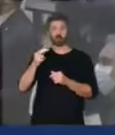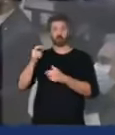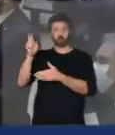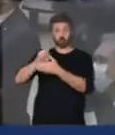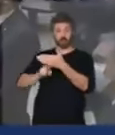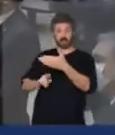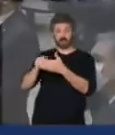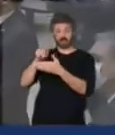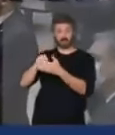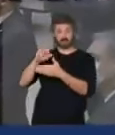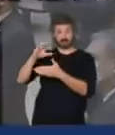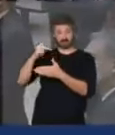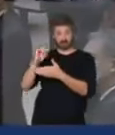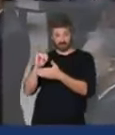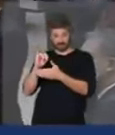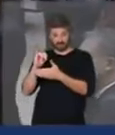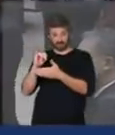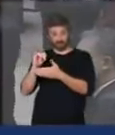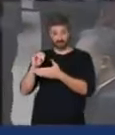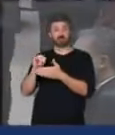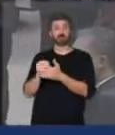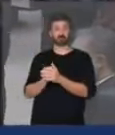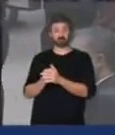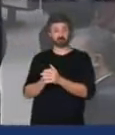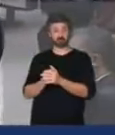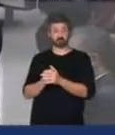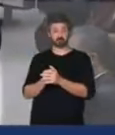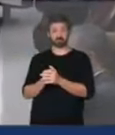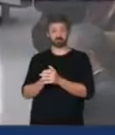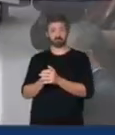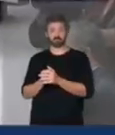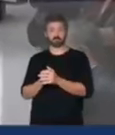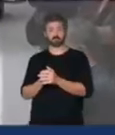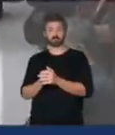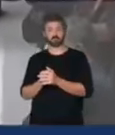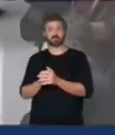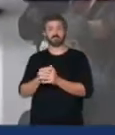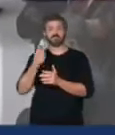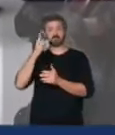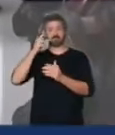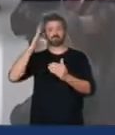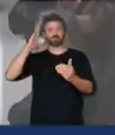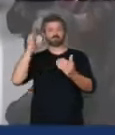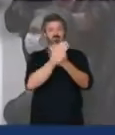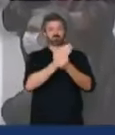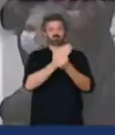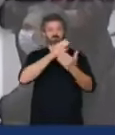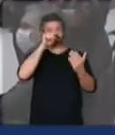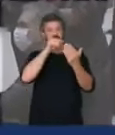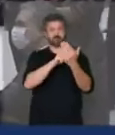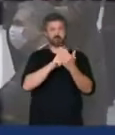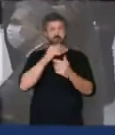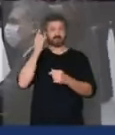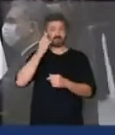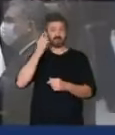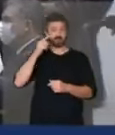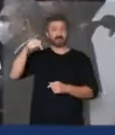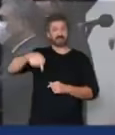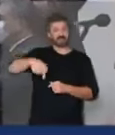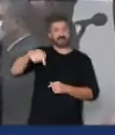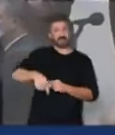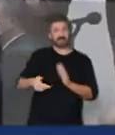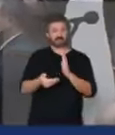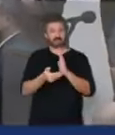relator da CPI da pandemia de indiciar parlamentares desta